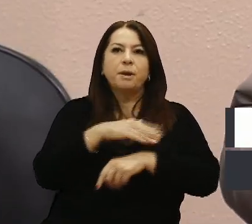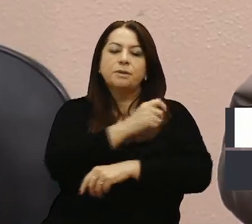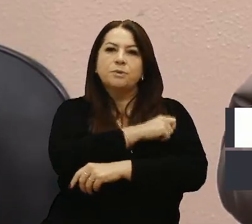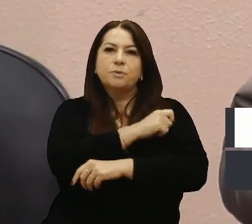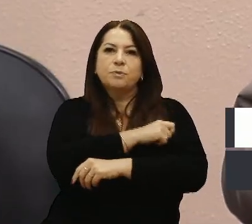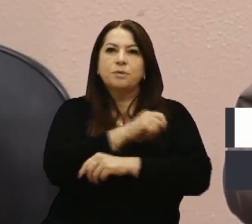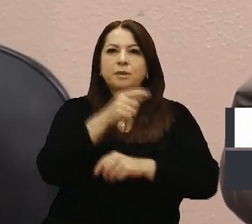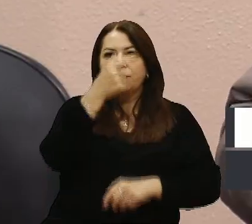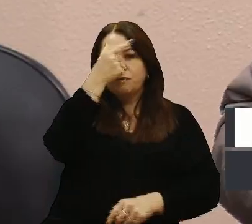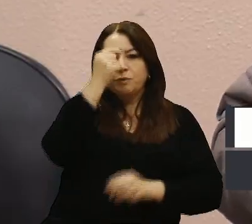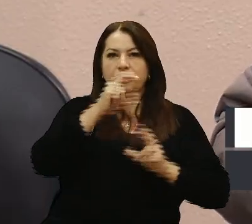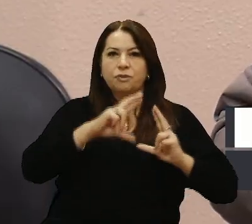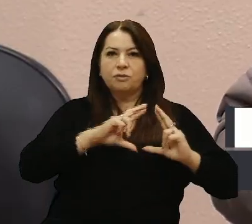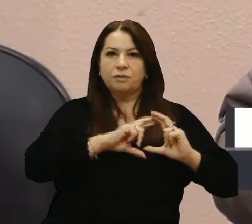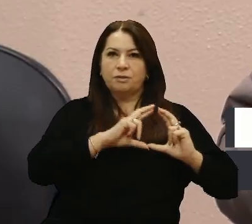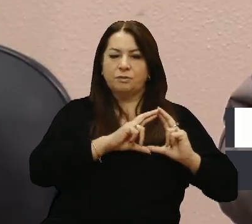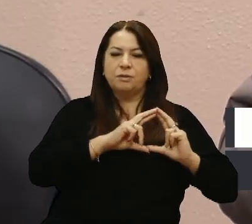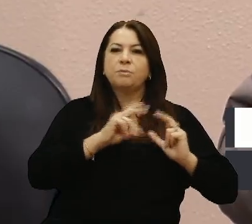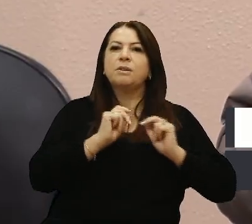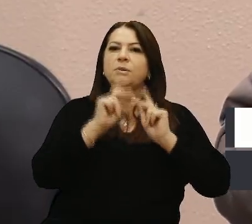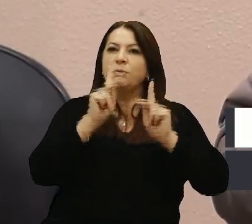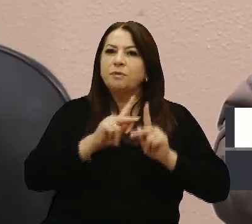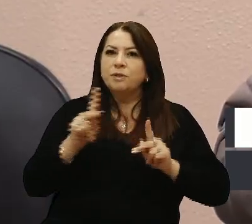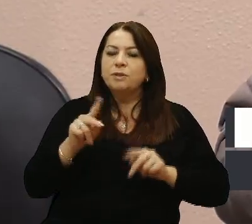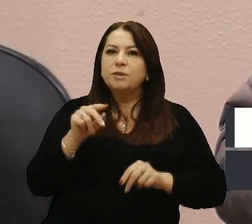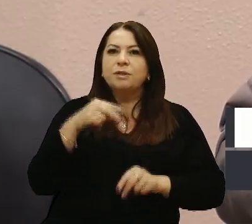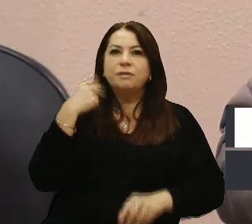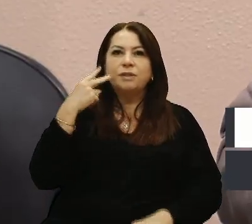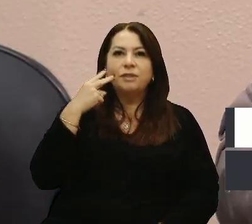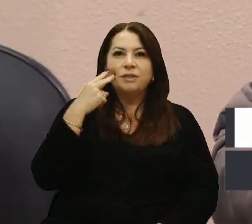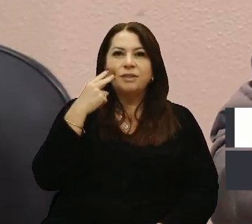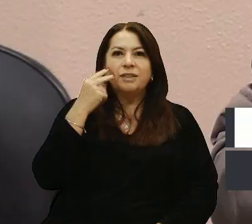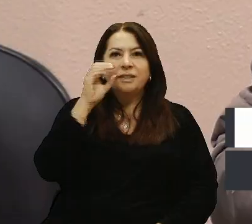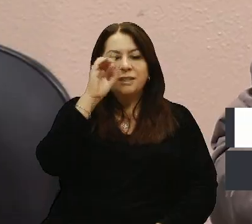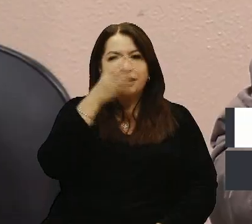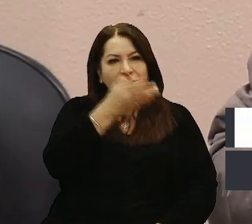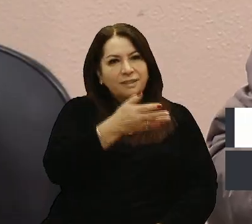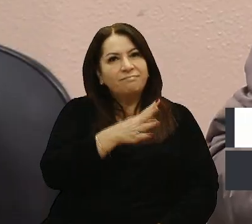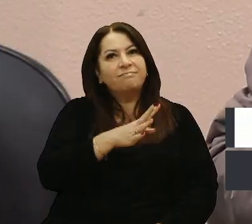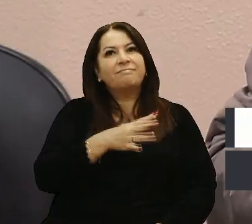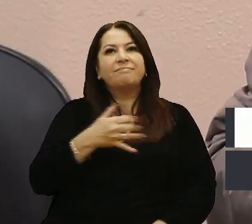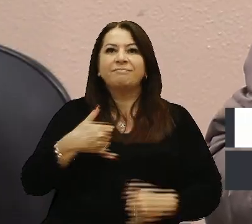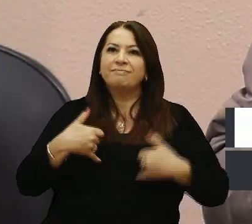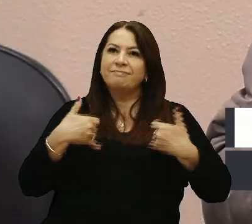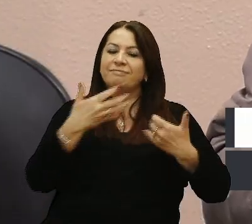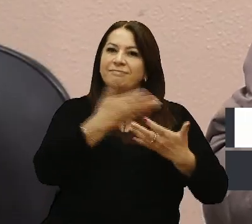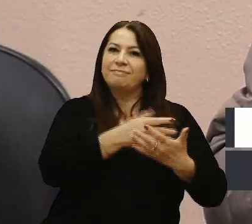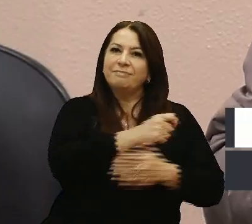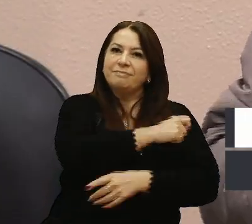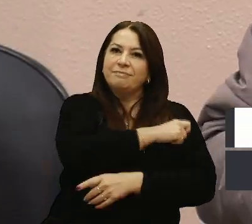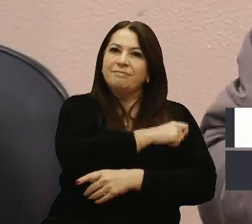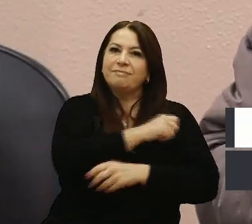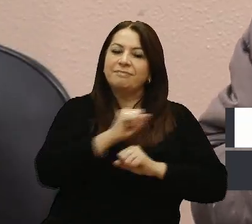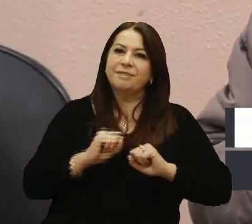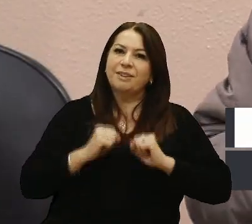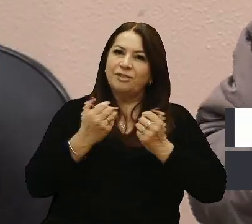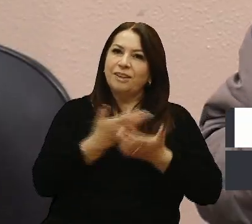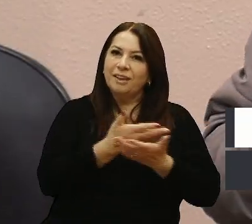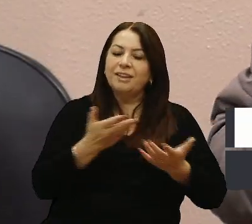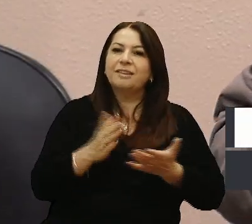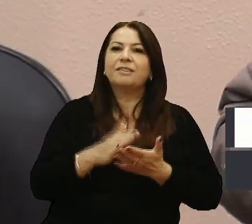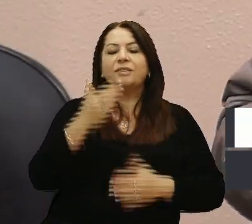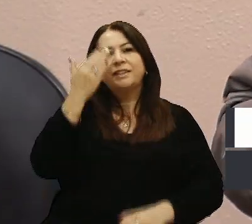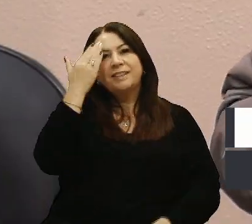da Faculdade Anhanguera. São professoras do vereador Lisandro Fiuza, que privilégio para elas ter um aluno tão dedicado. Queria fazer